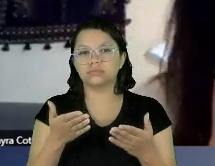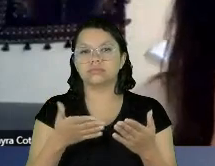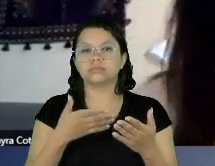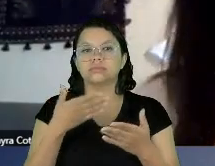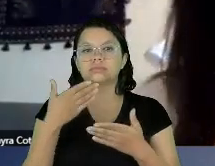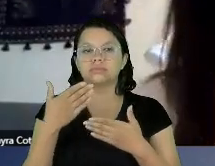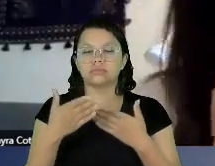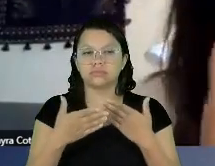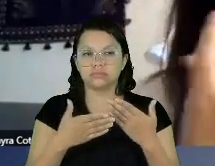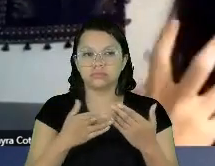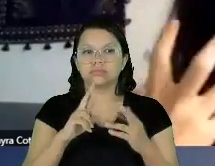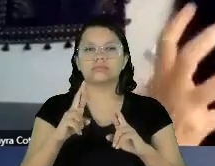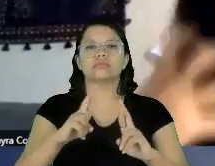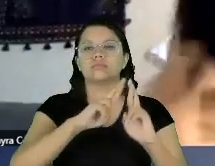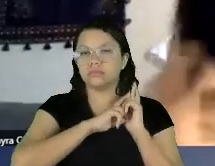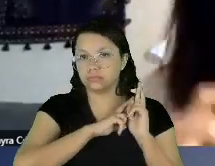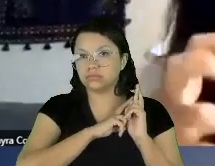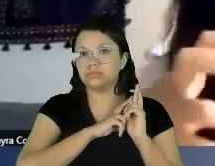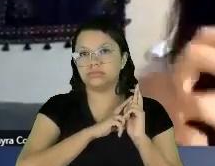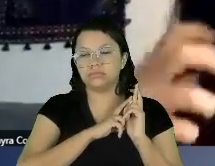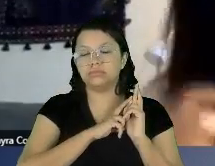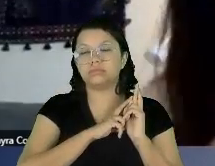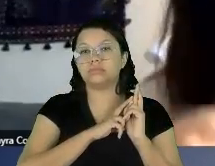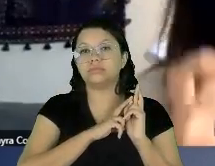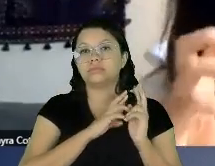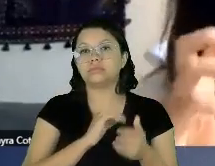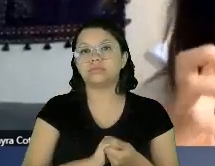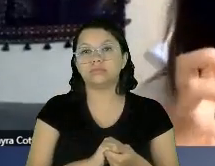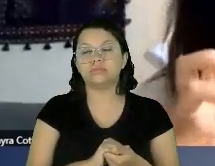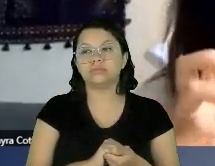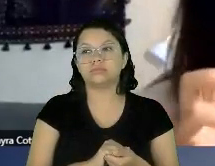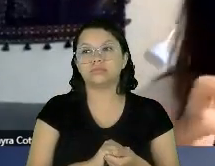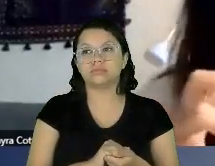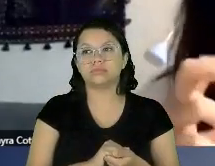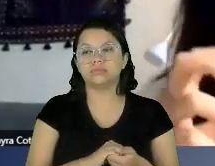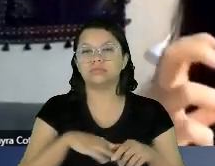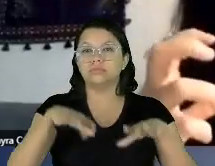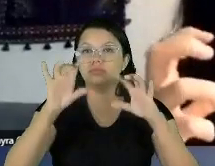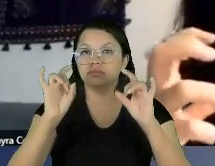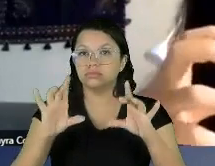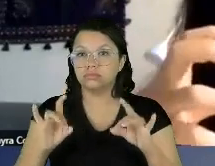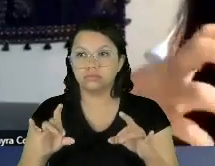também esse imbricamento, essa responsabilização,